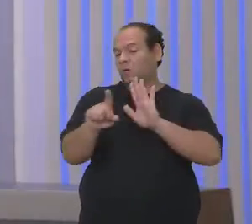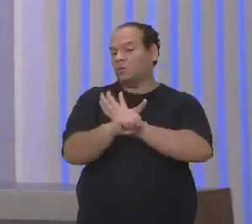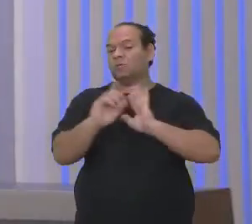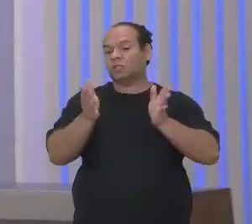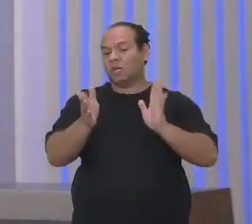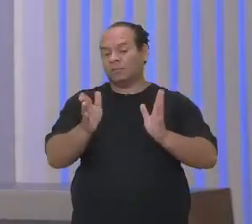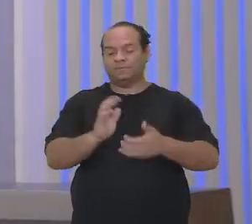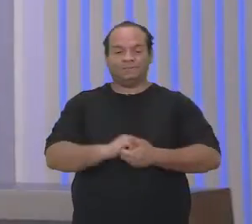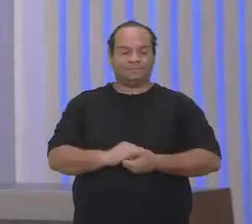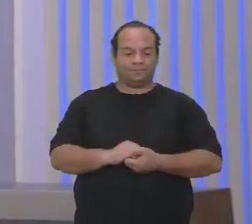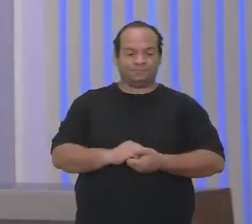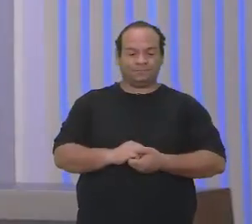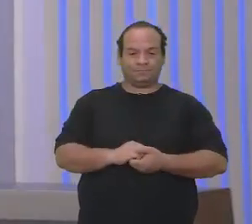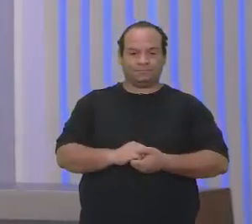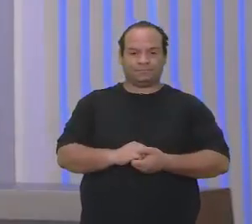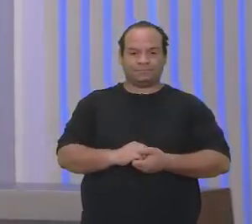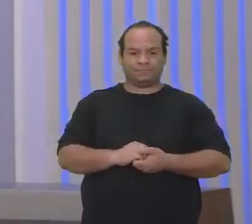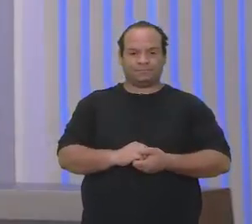só.